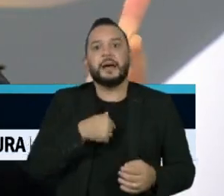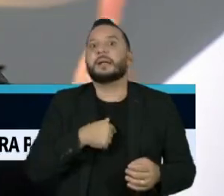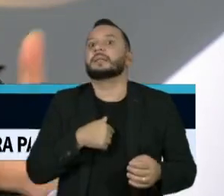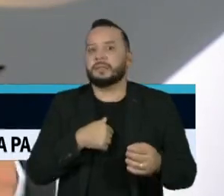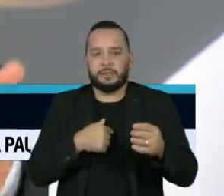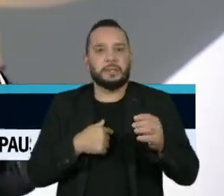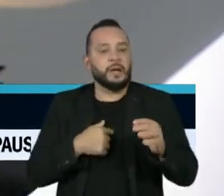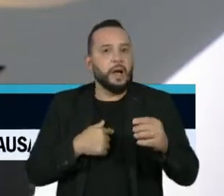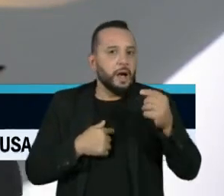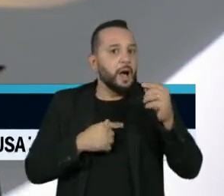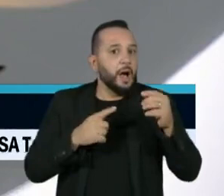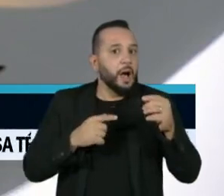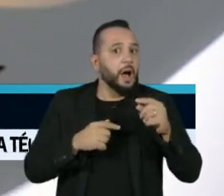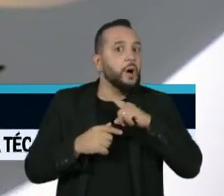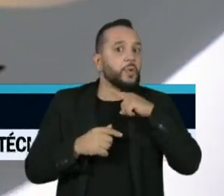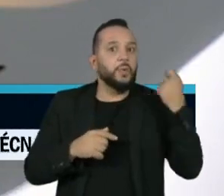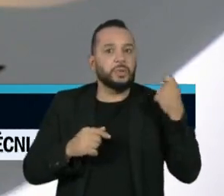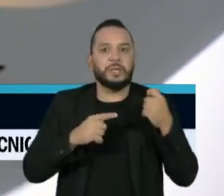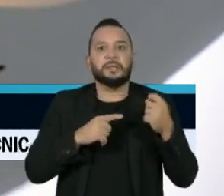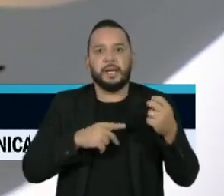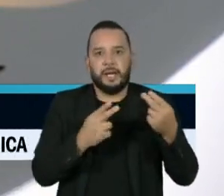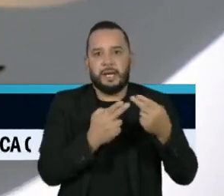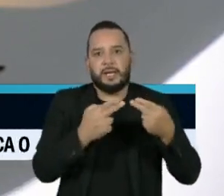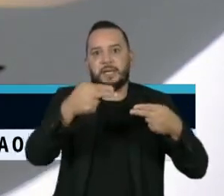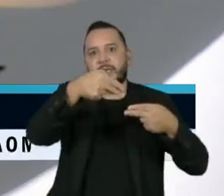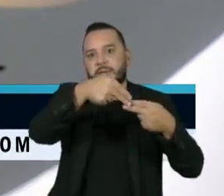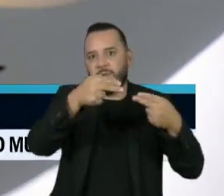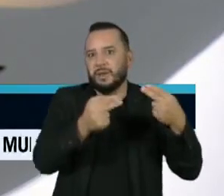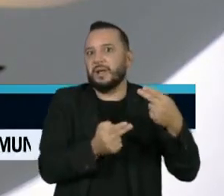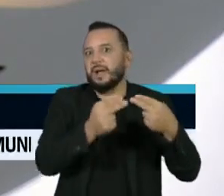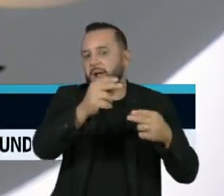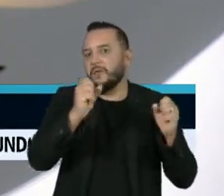muito potente para poder sofrer as sanções internacionais que deveriam ser aplicadas a ela.